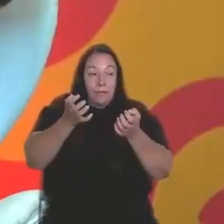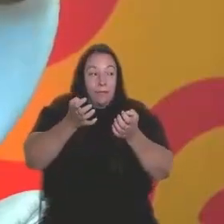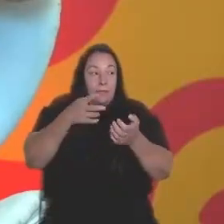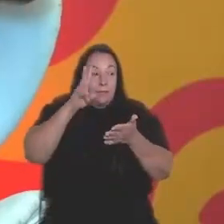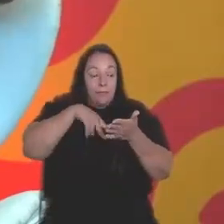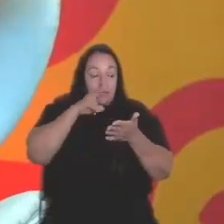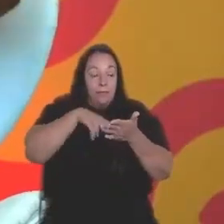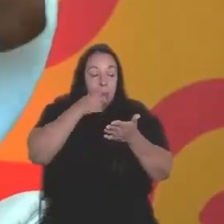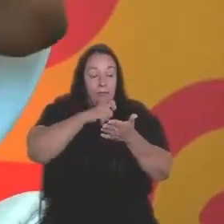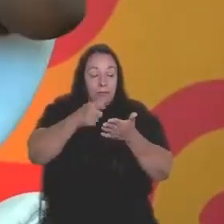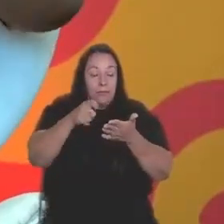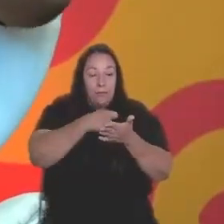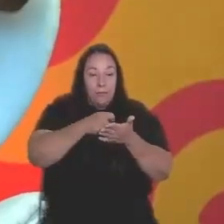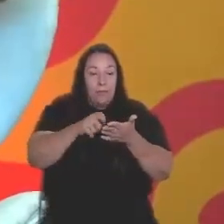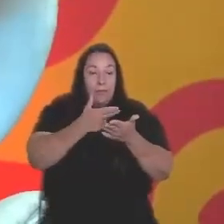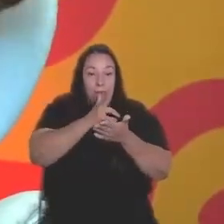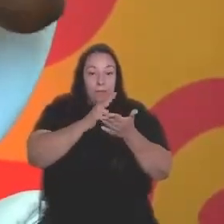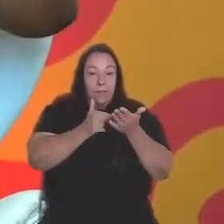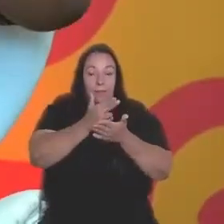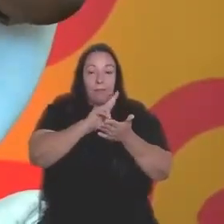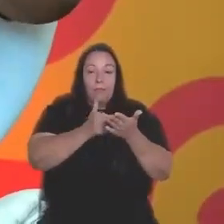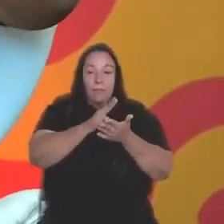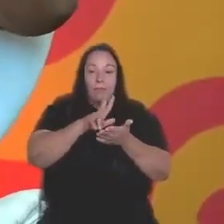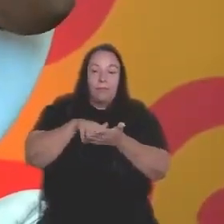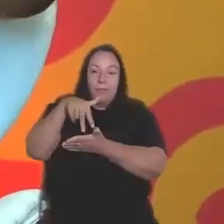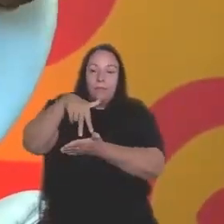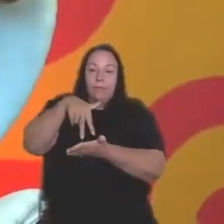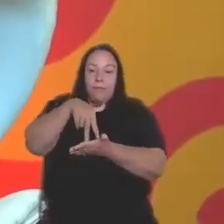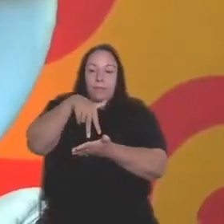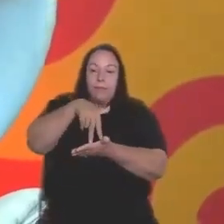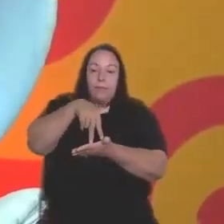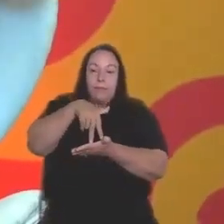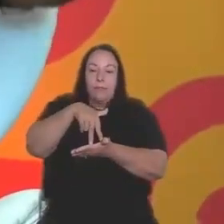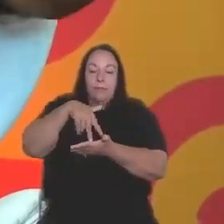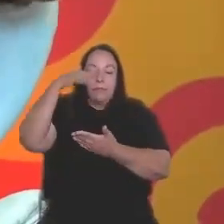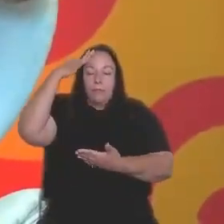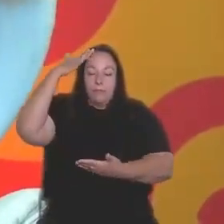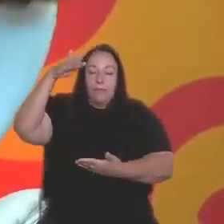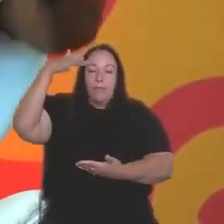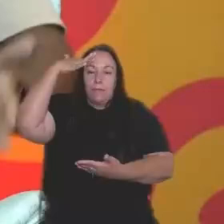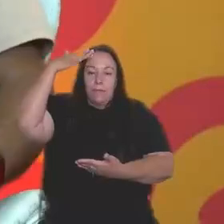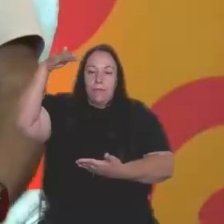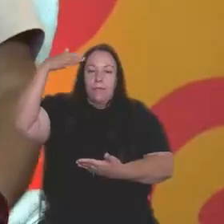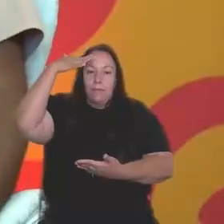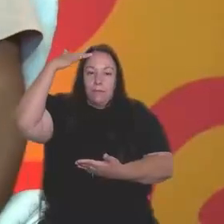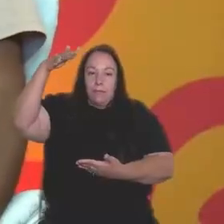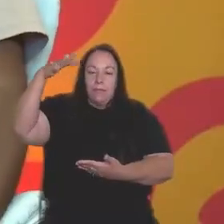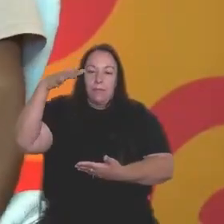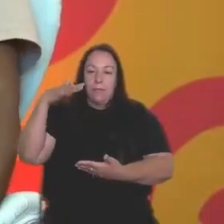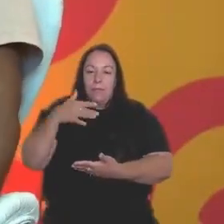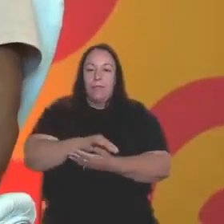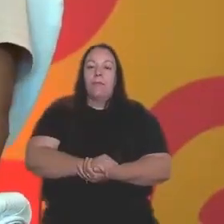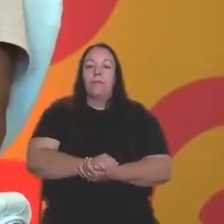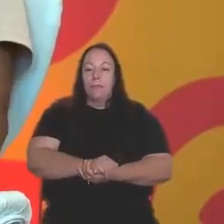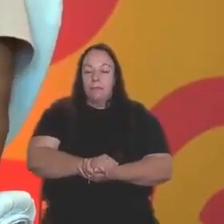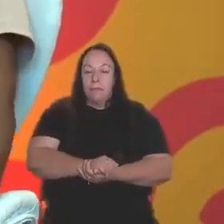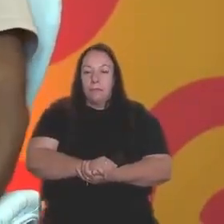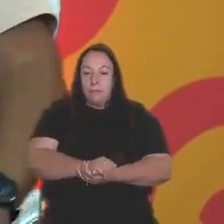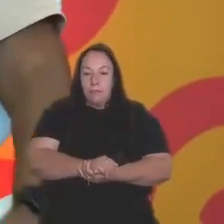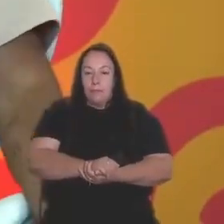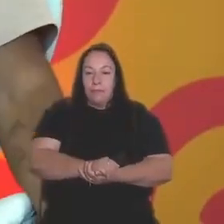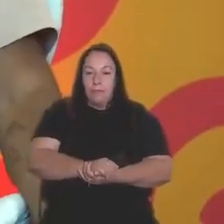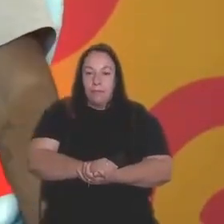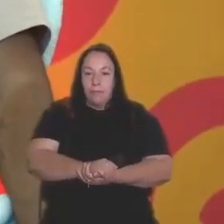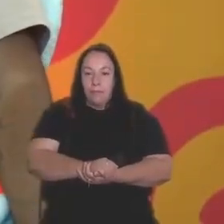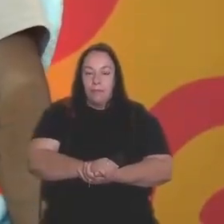reescrevê-lo, refazê-lo, desenhá-lo do jeito dela, desenhar o personagem, e imaginar o que está além do livro ali, né? Eu sempre